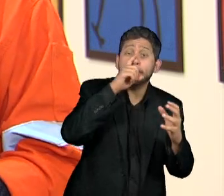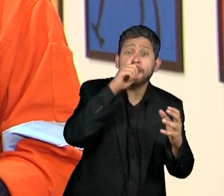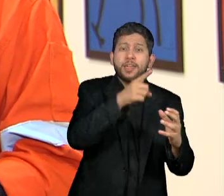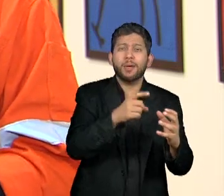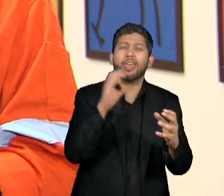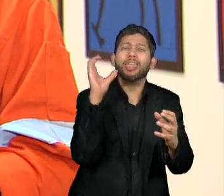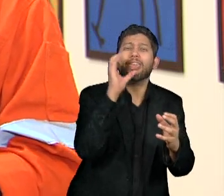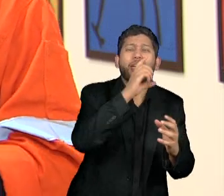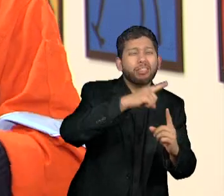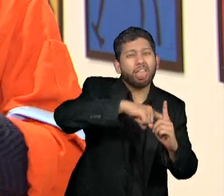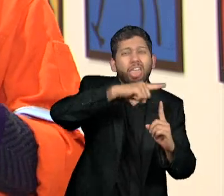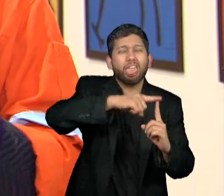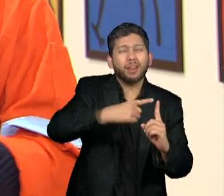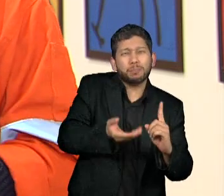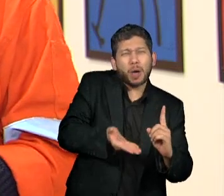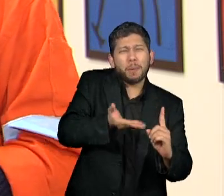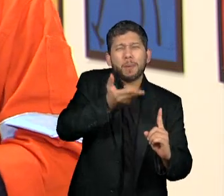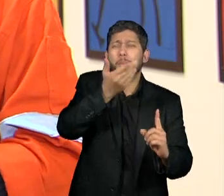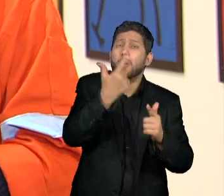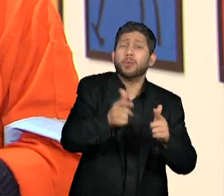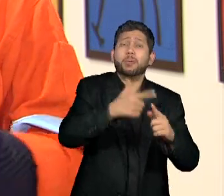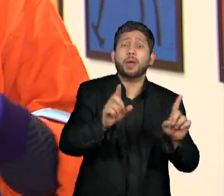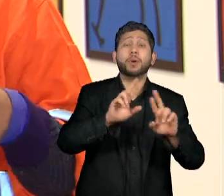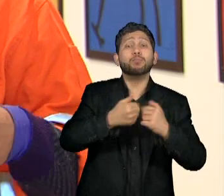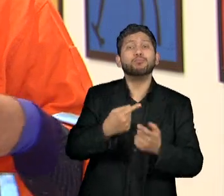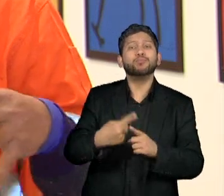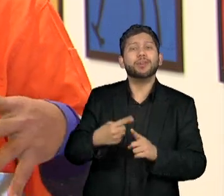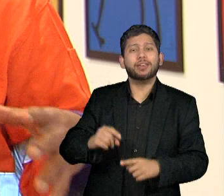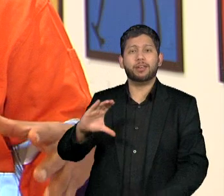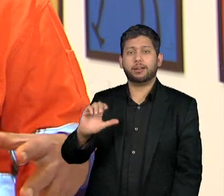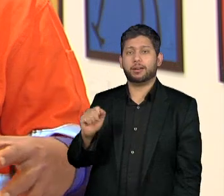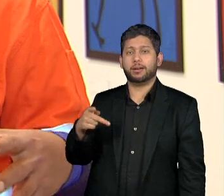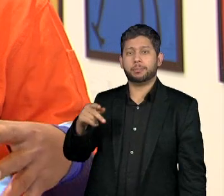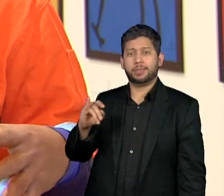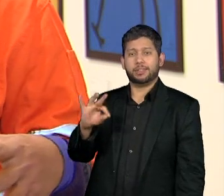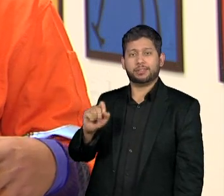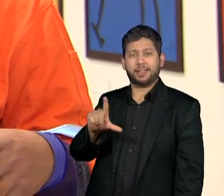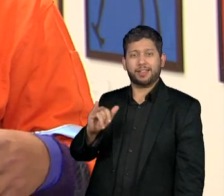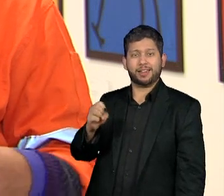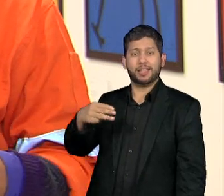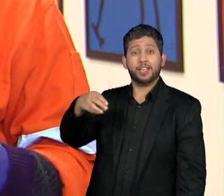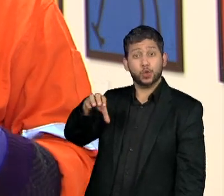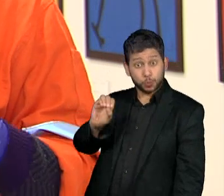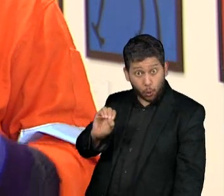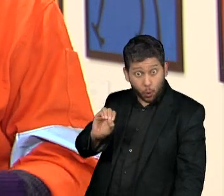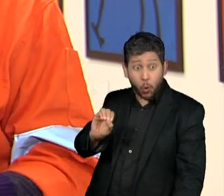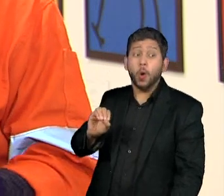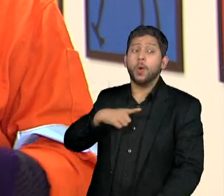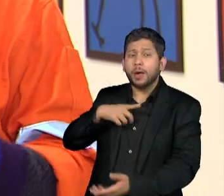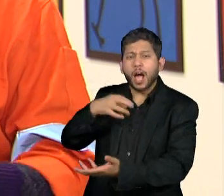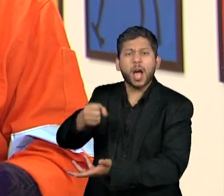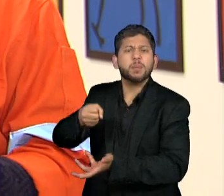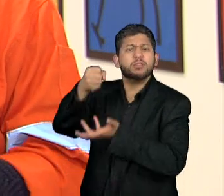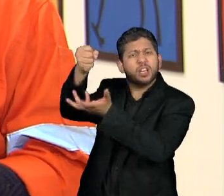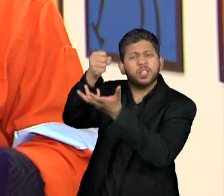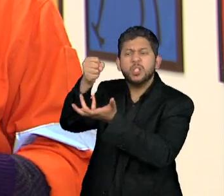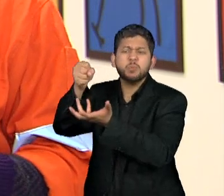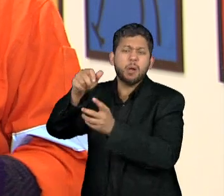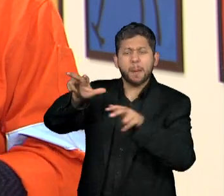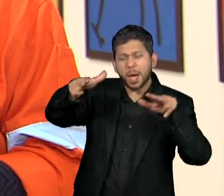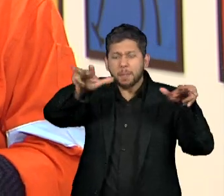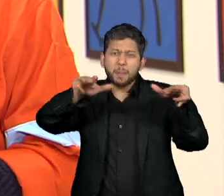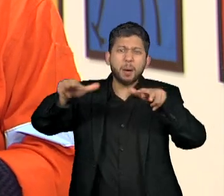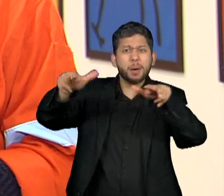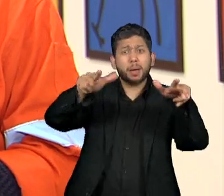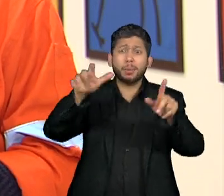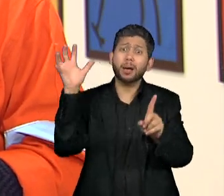todas essas urgências que o capitalismo, né, e todas essas estruturas armadas continuam manipulando e mantendo